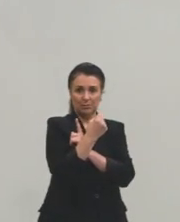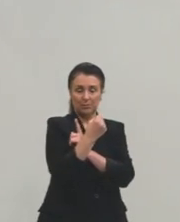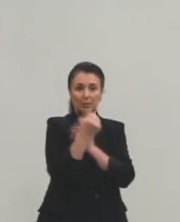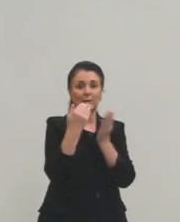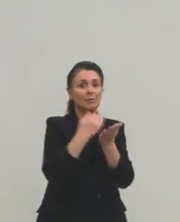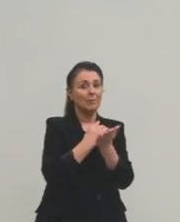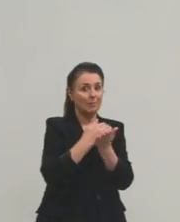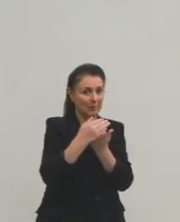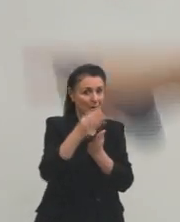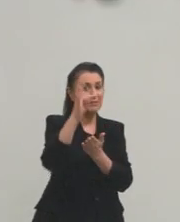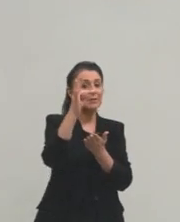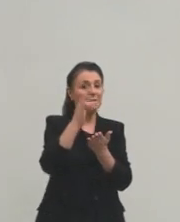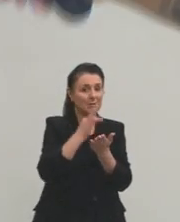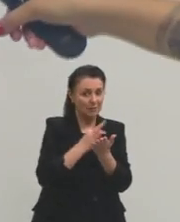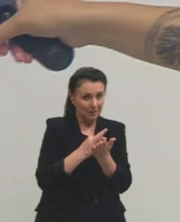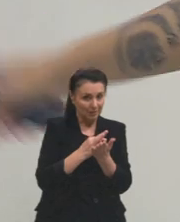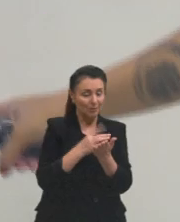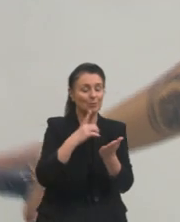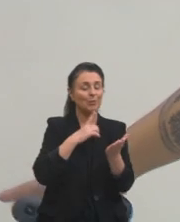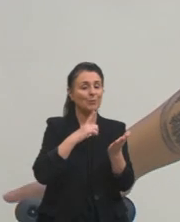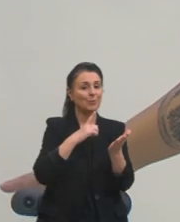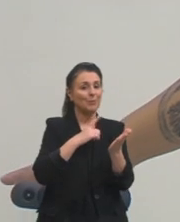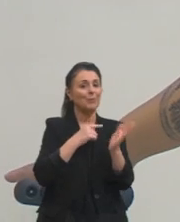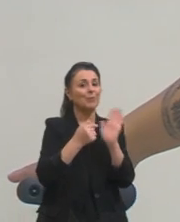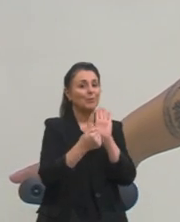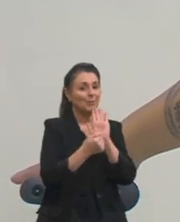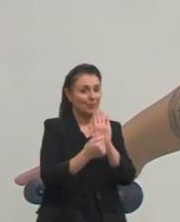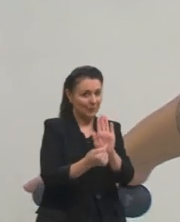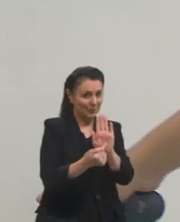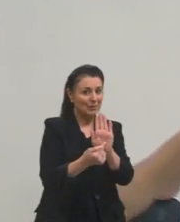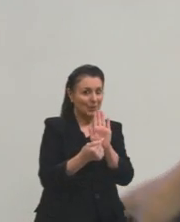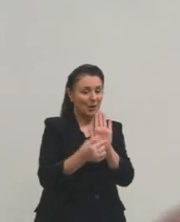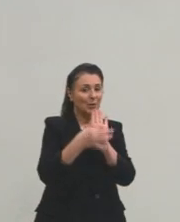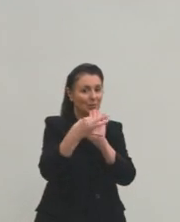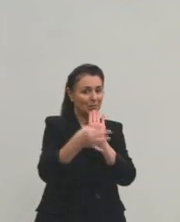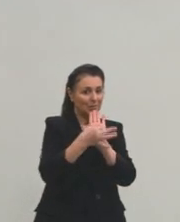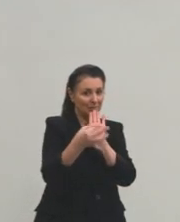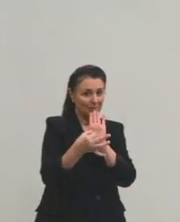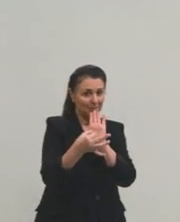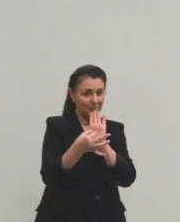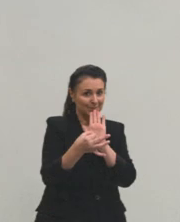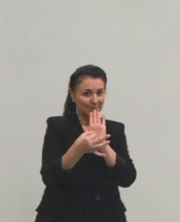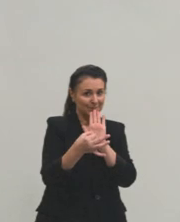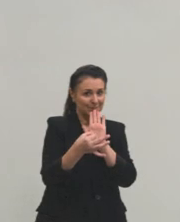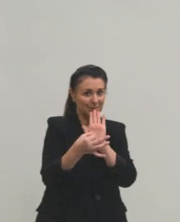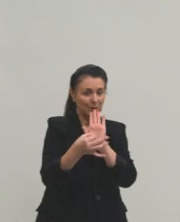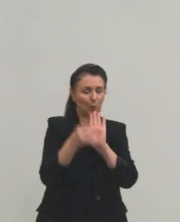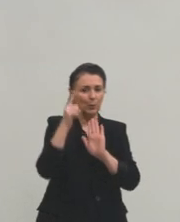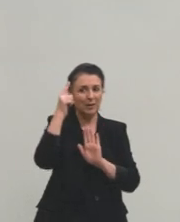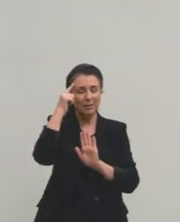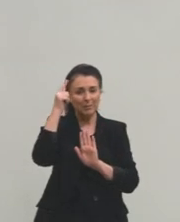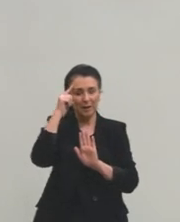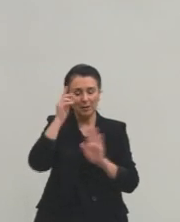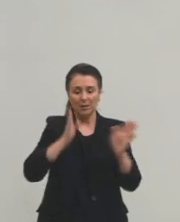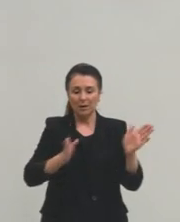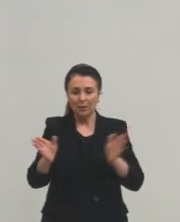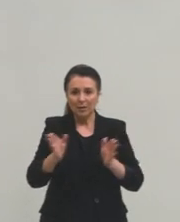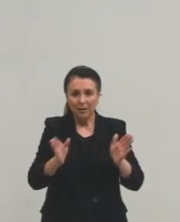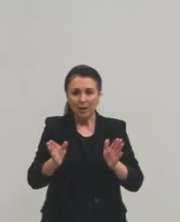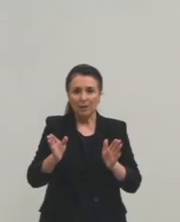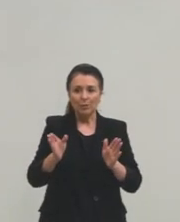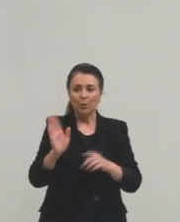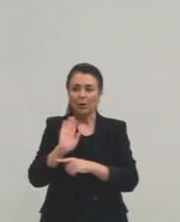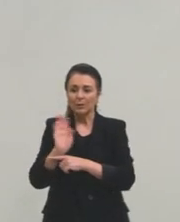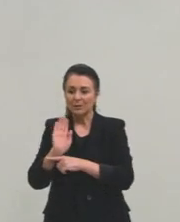dele e eu já tá contando para nós aqui que ele pensa sobre o acesso do cinema né